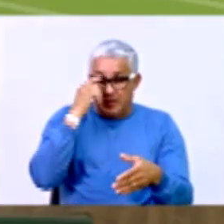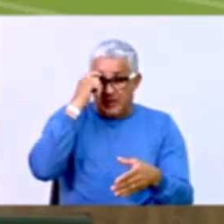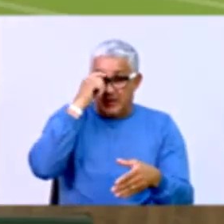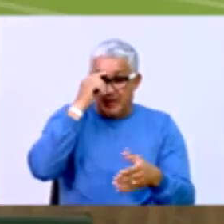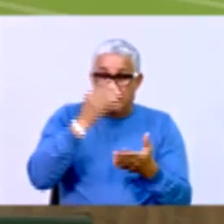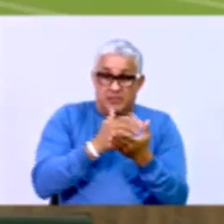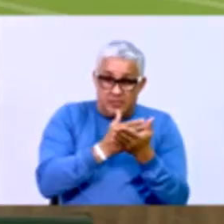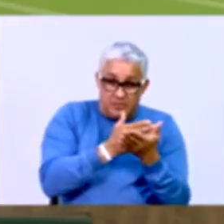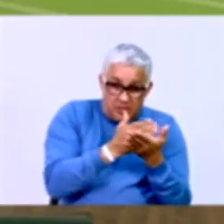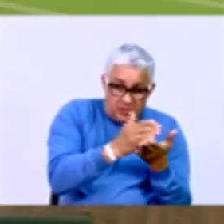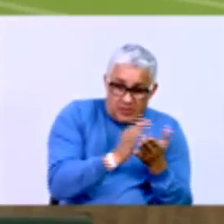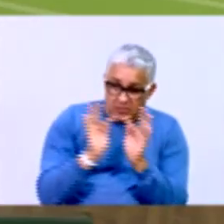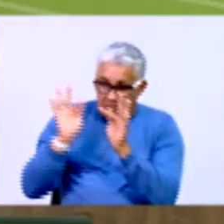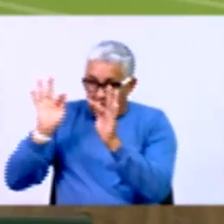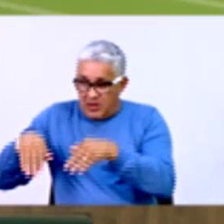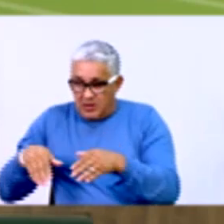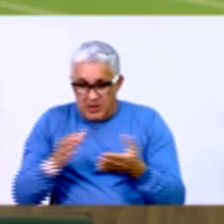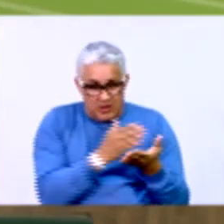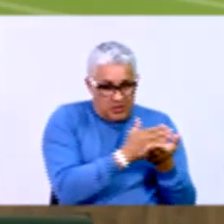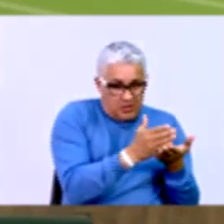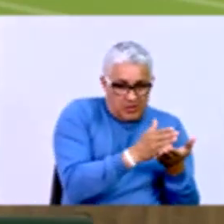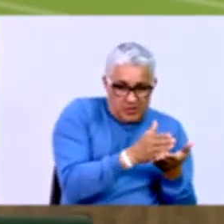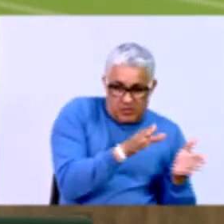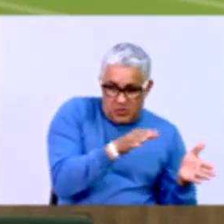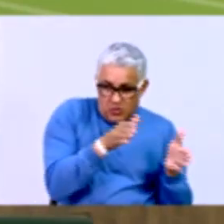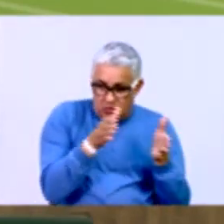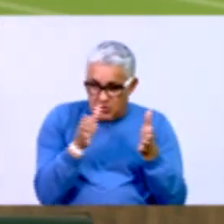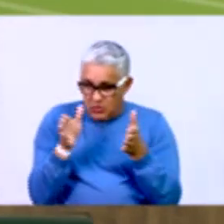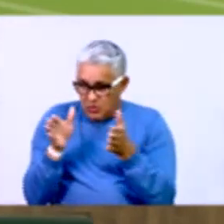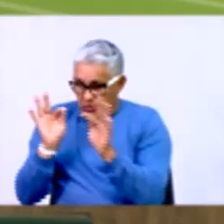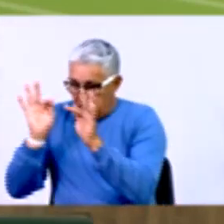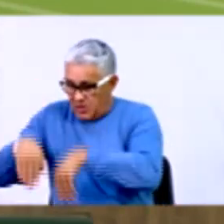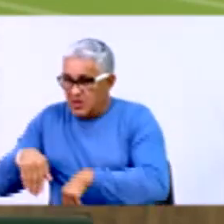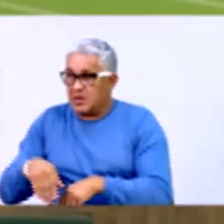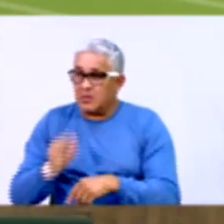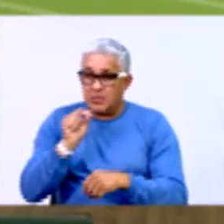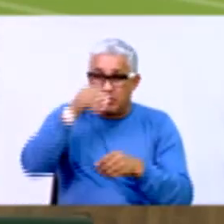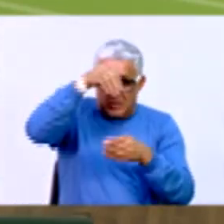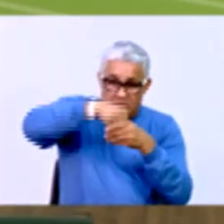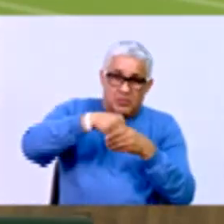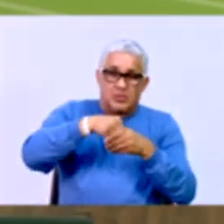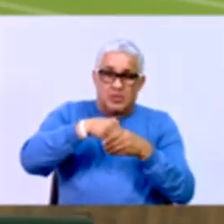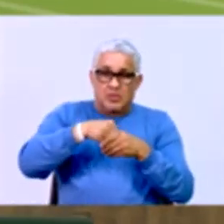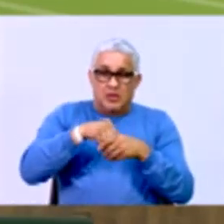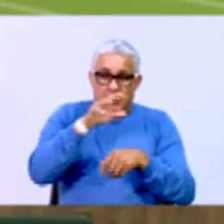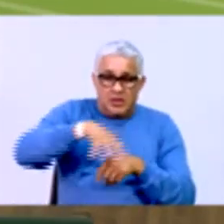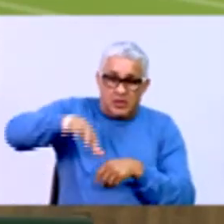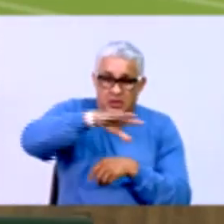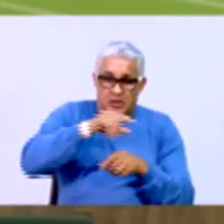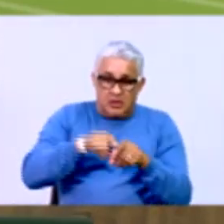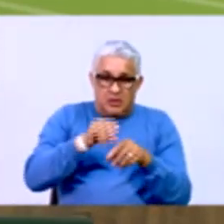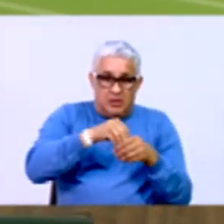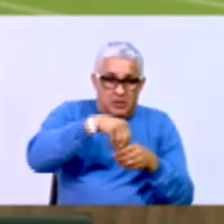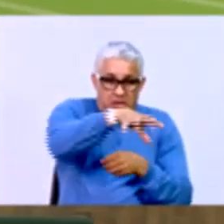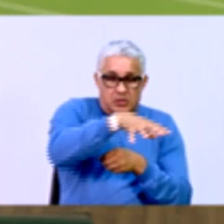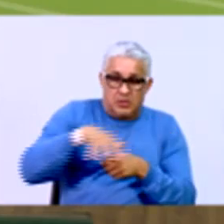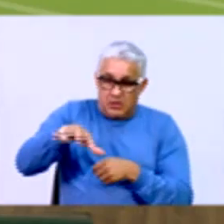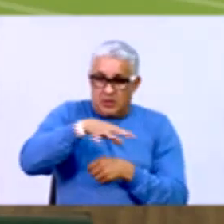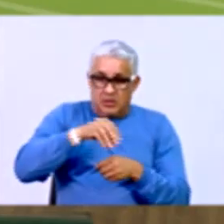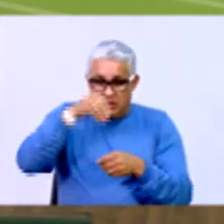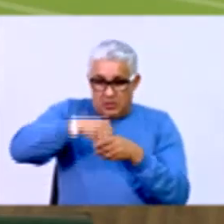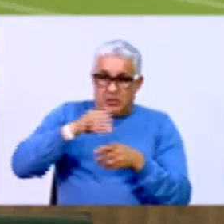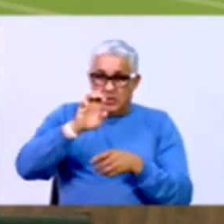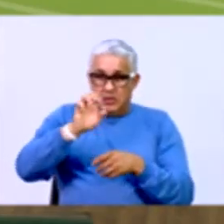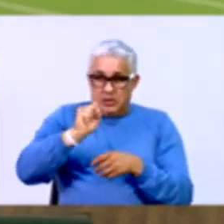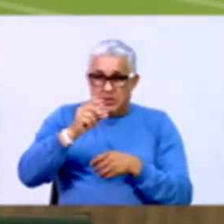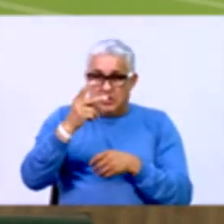Começa aqui e termina aqui. É basicamente o que vale dentro desse... O que está dentro dessa área, o que está fora dessa área. O que está dentro do escopo, o